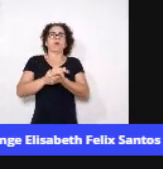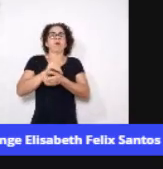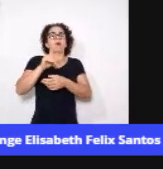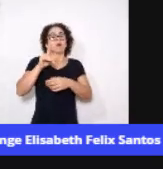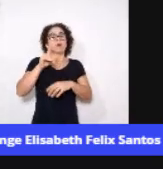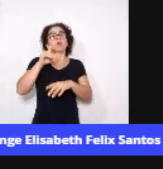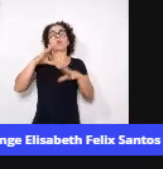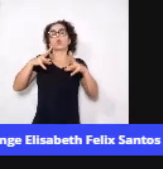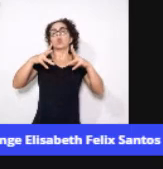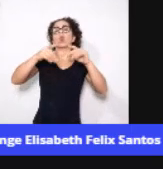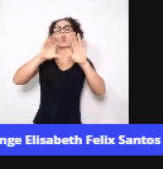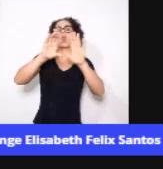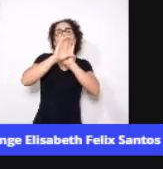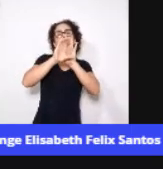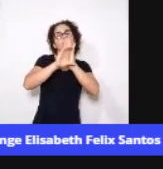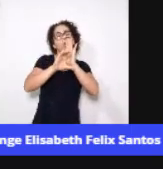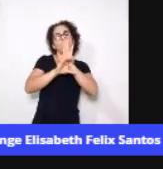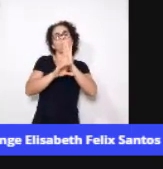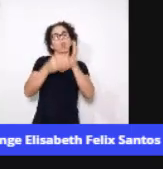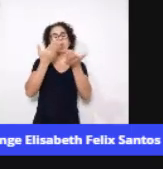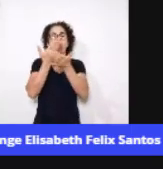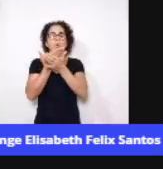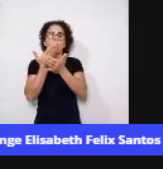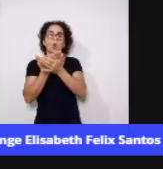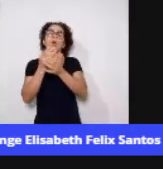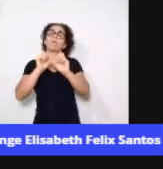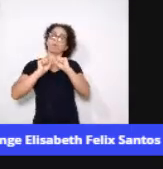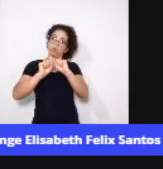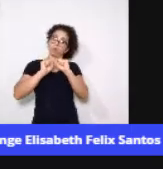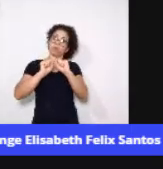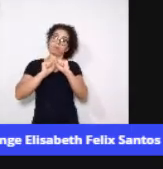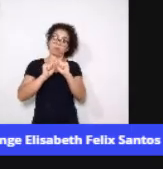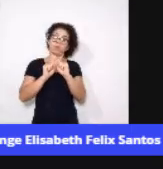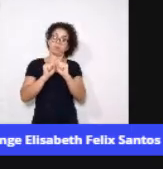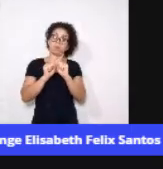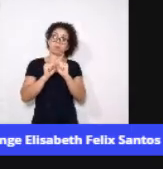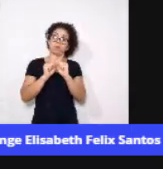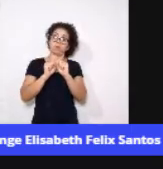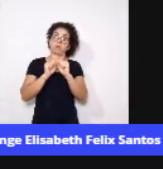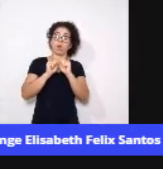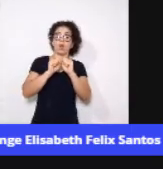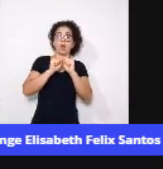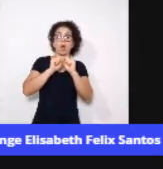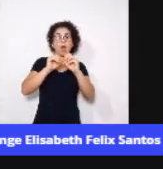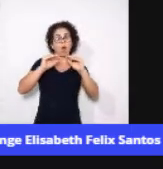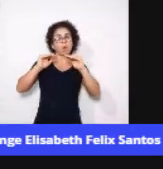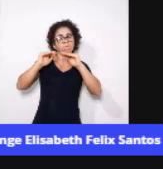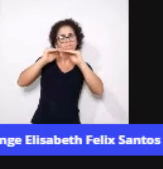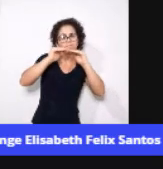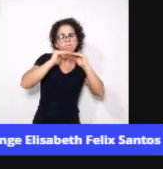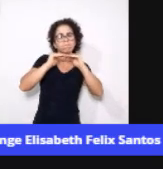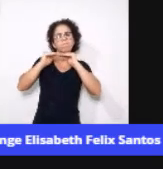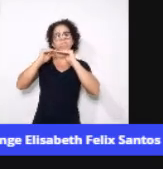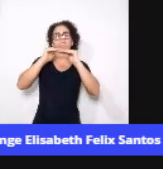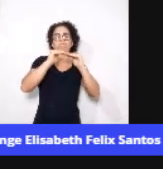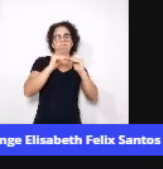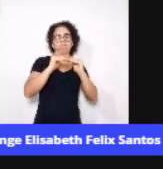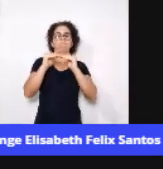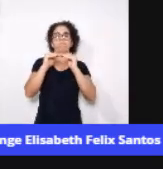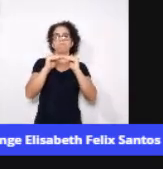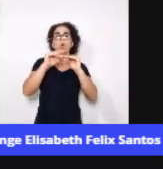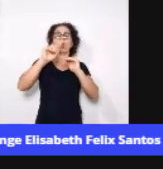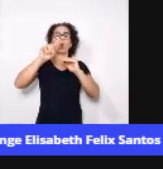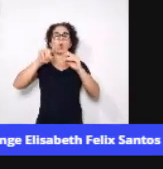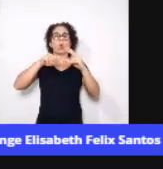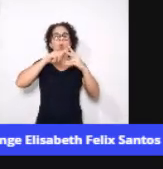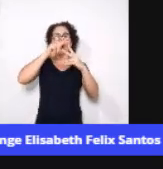conteúdos estudados, né? Nós podemos ter isso bem alinhado. E o objetivo é proporcionar ao estudante a